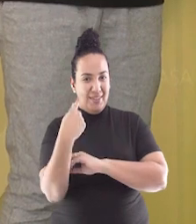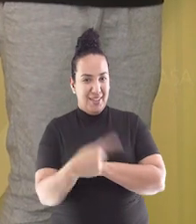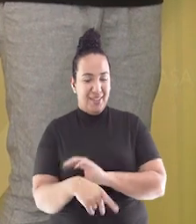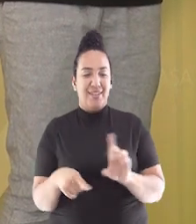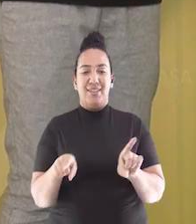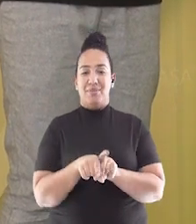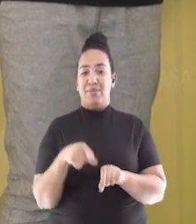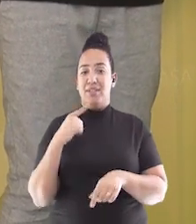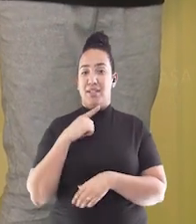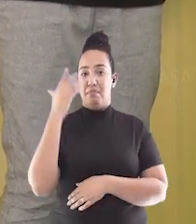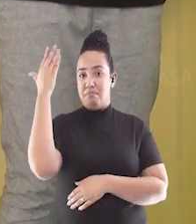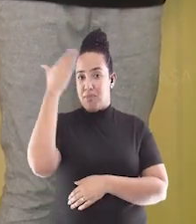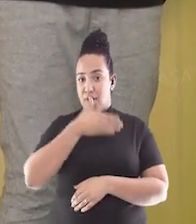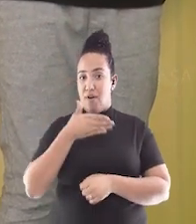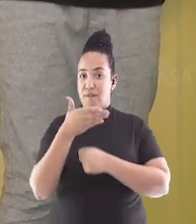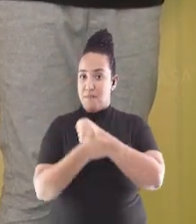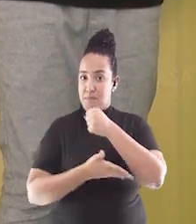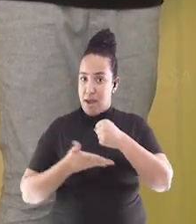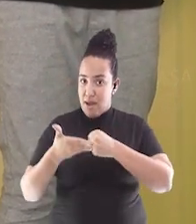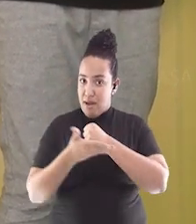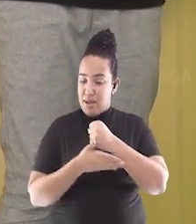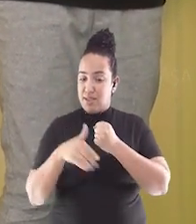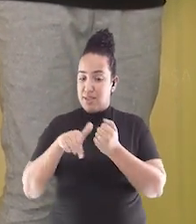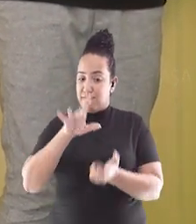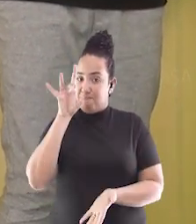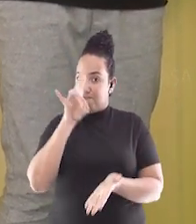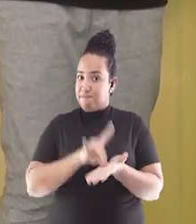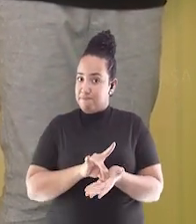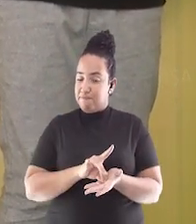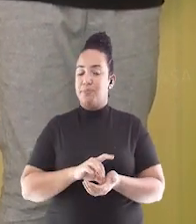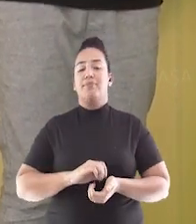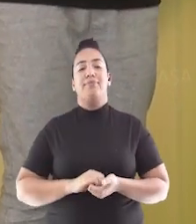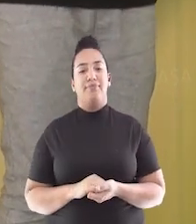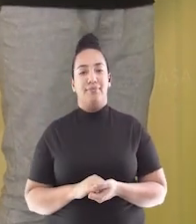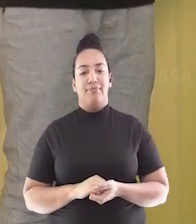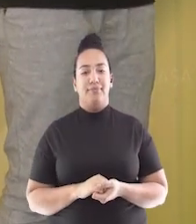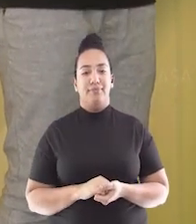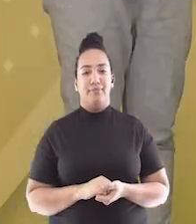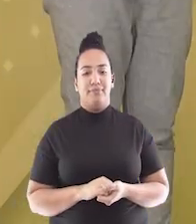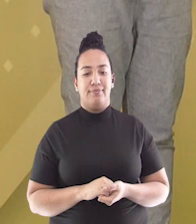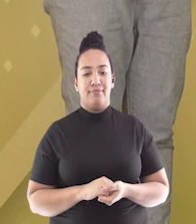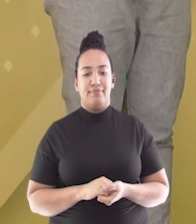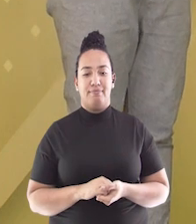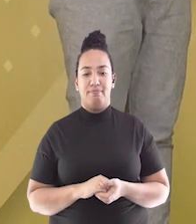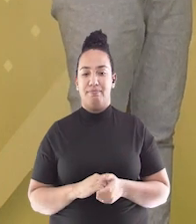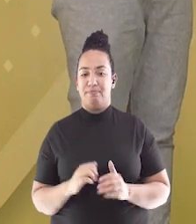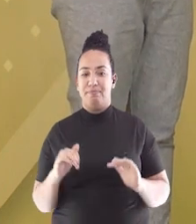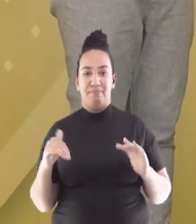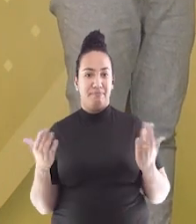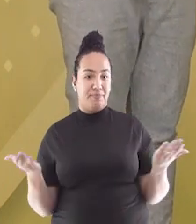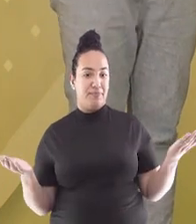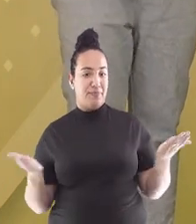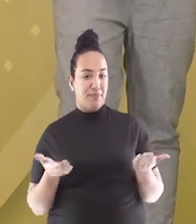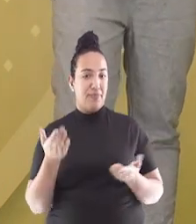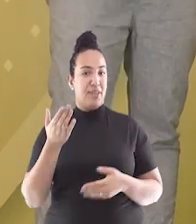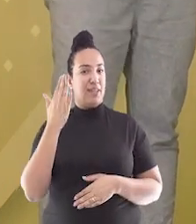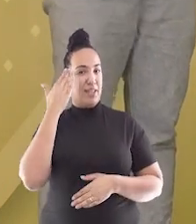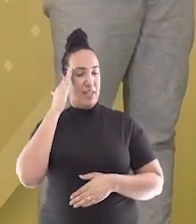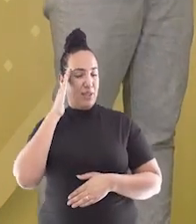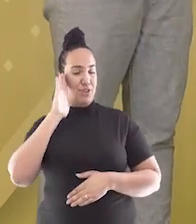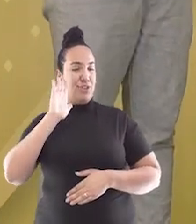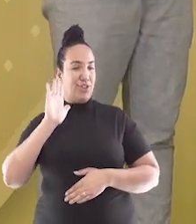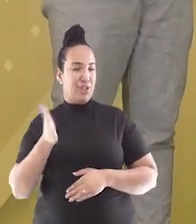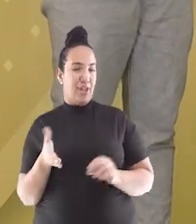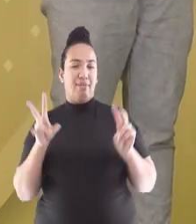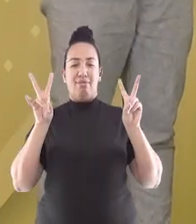e defenda com base em argumentações e provas concretas e convincentes. Agora que entendemos melhor